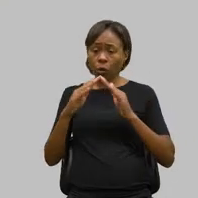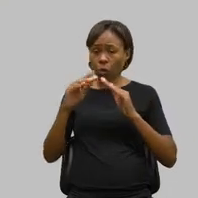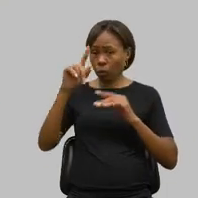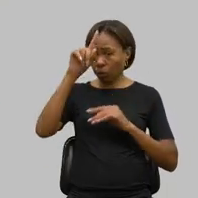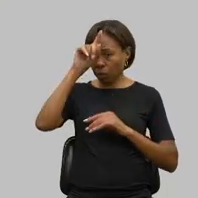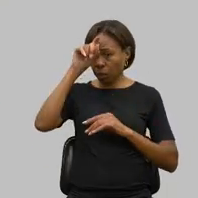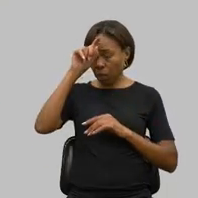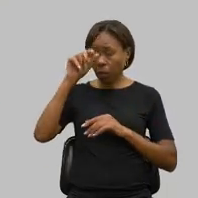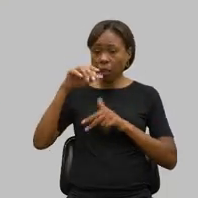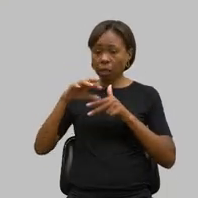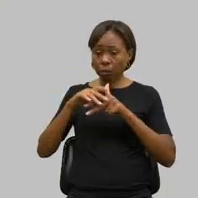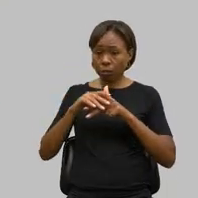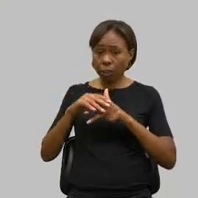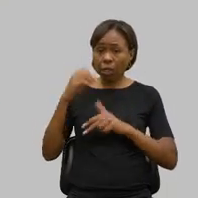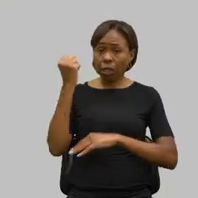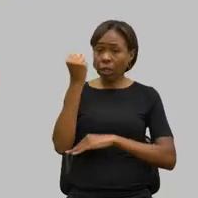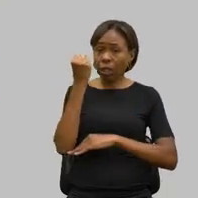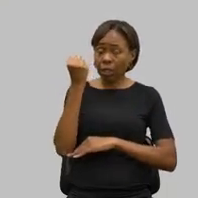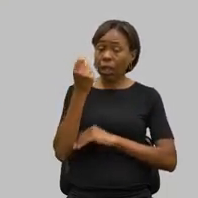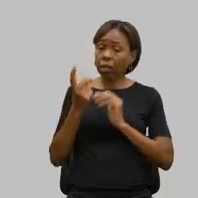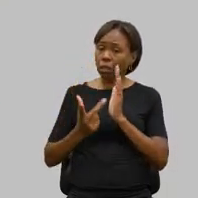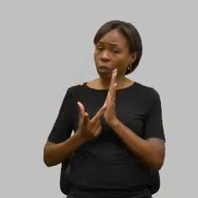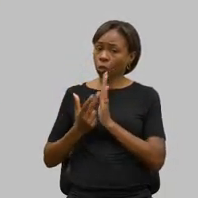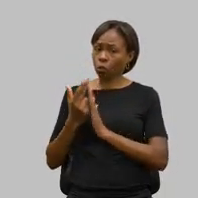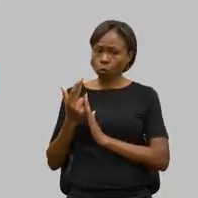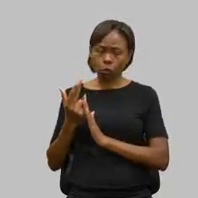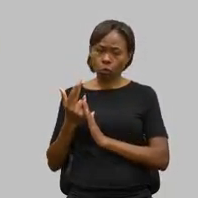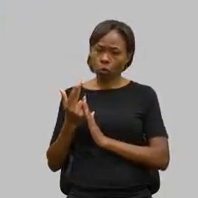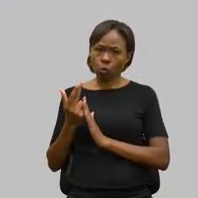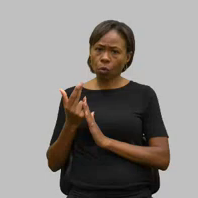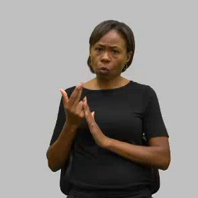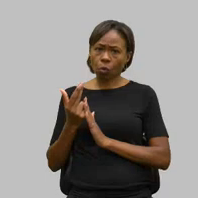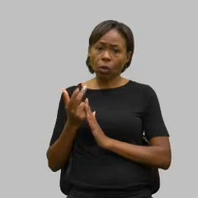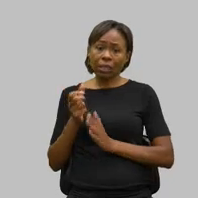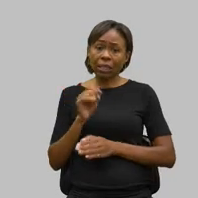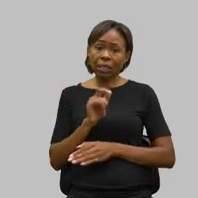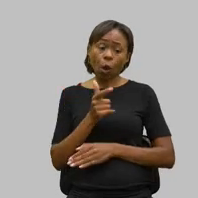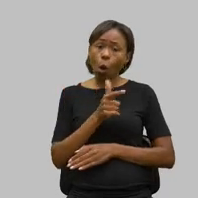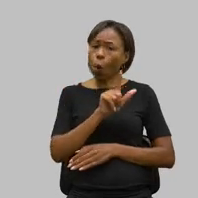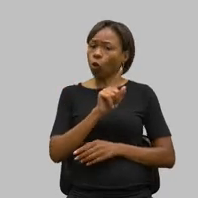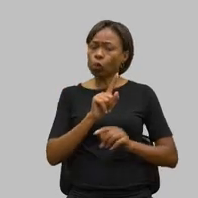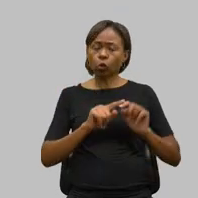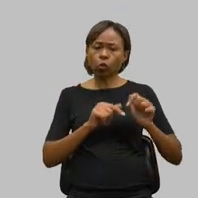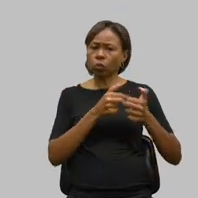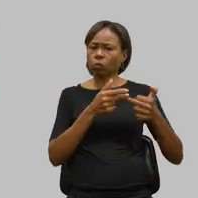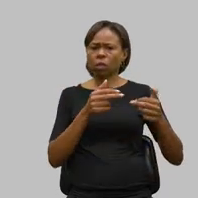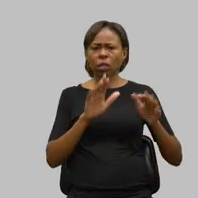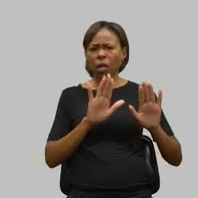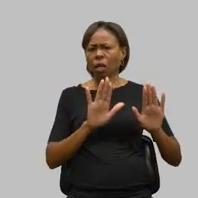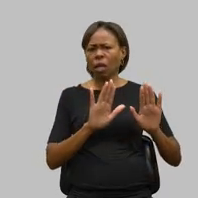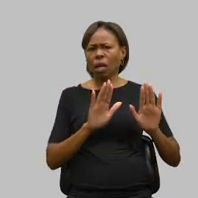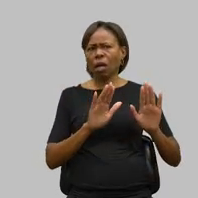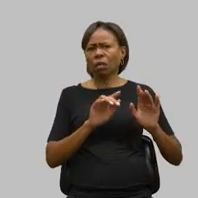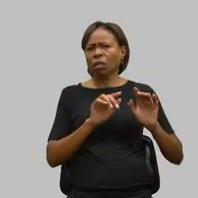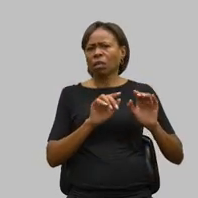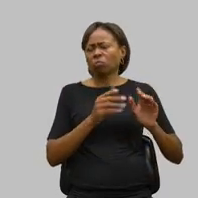O hospital não pode ser para fazer propedeutica, é porque isso tudo tem que ser ambulatorial. Então, gente tem hoje